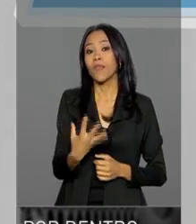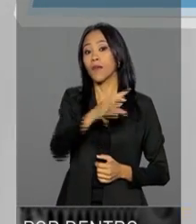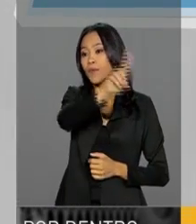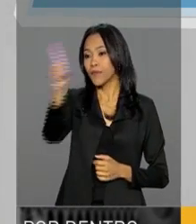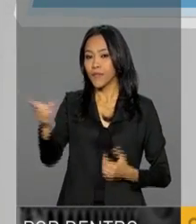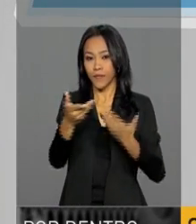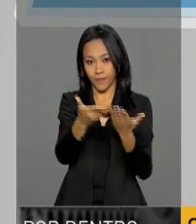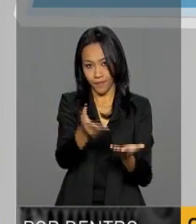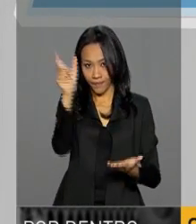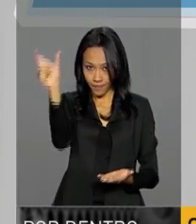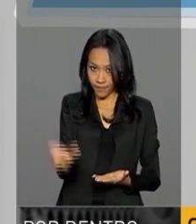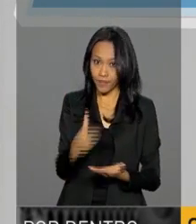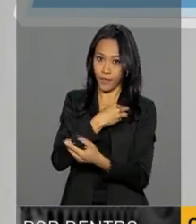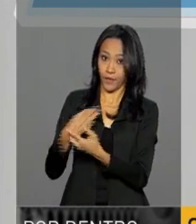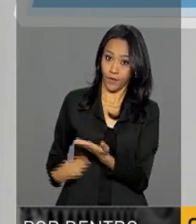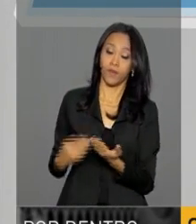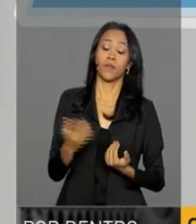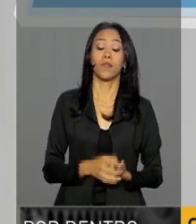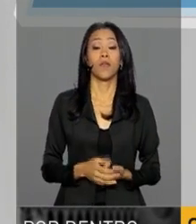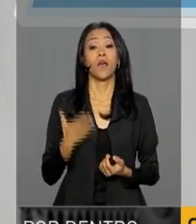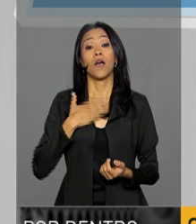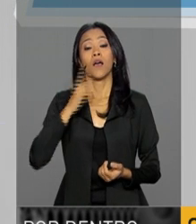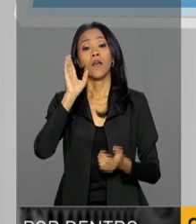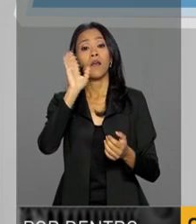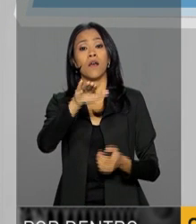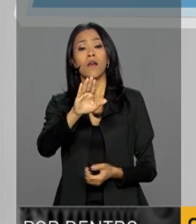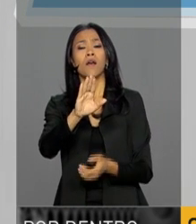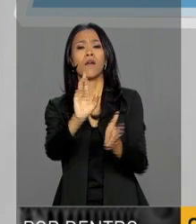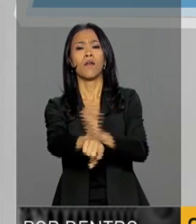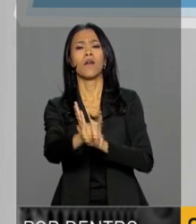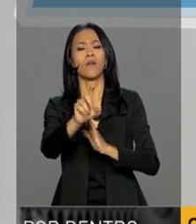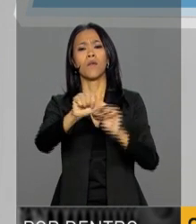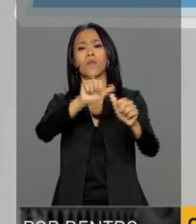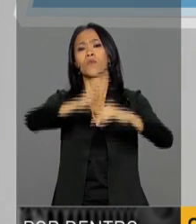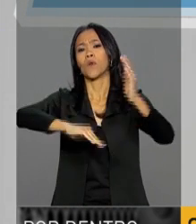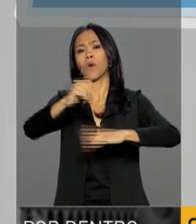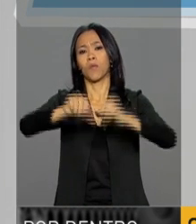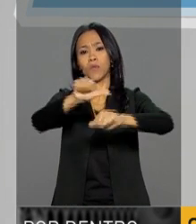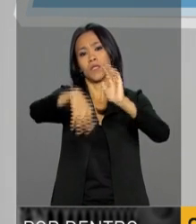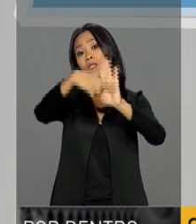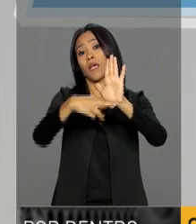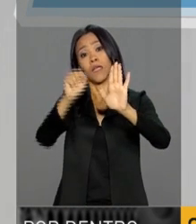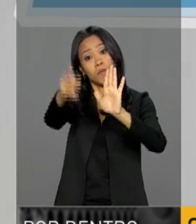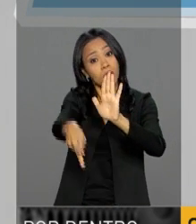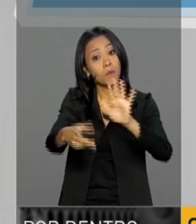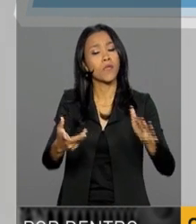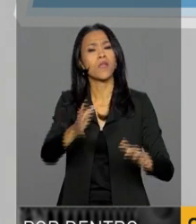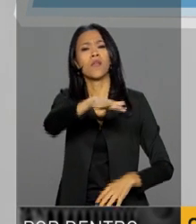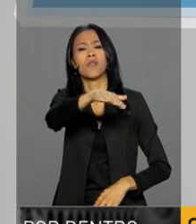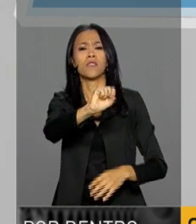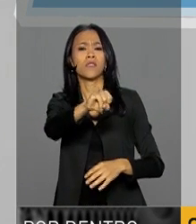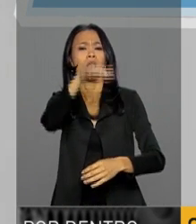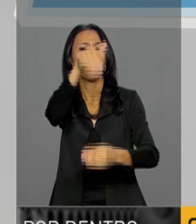ministro a minha pergunta em relação à reforma da previdência ministro se a reforma a votação da reforma